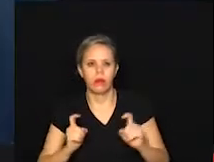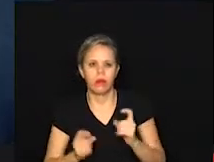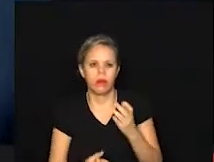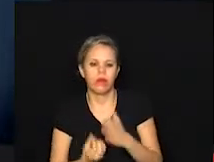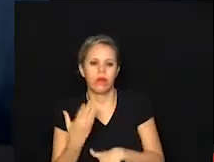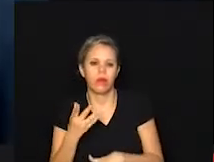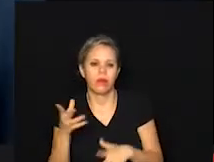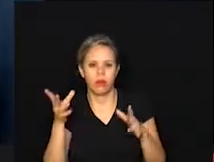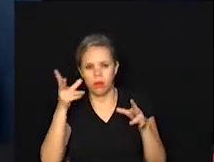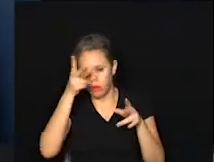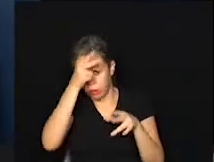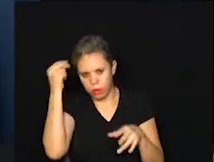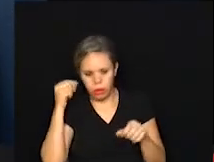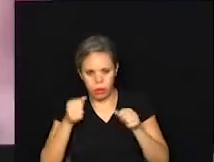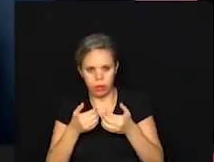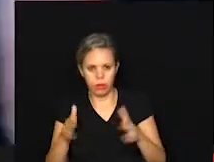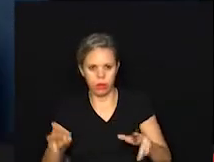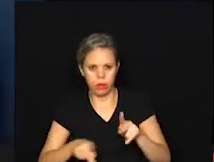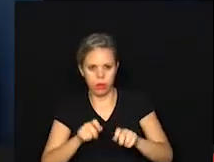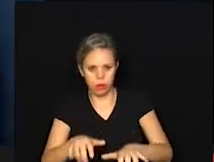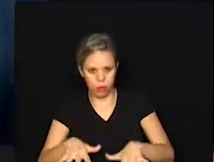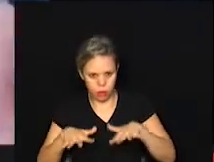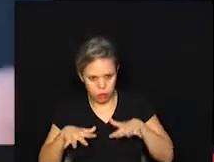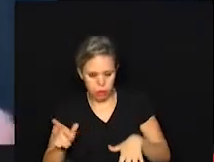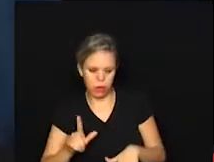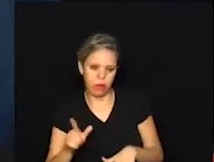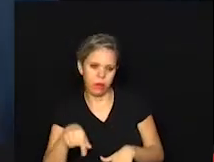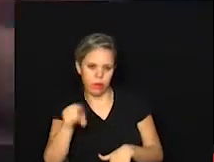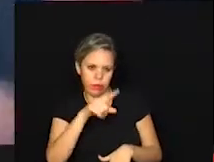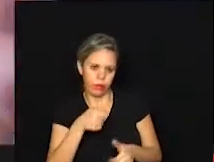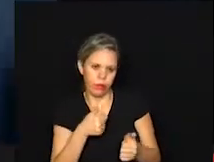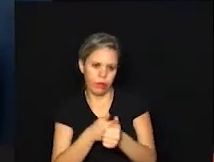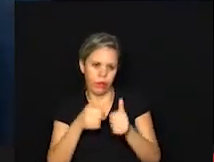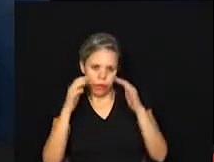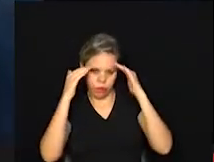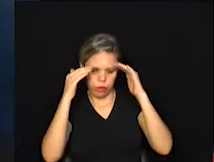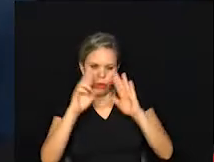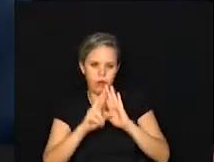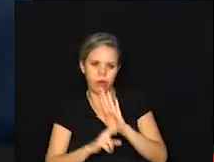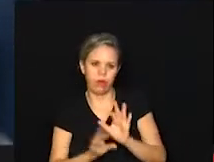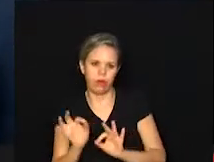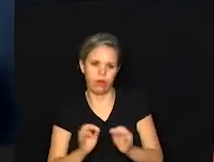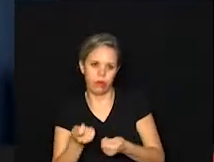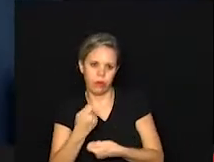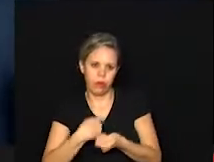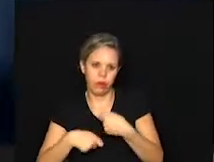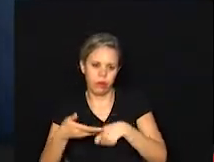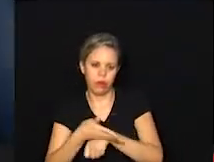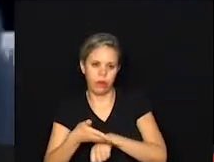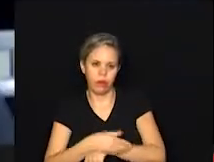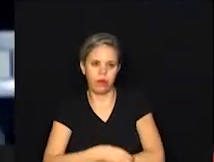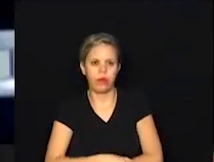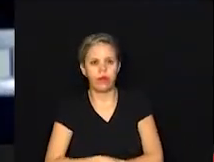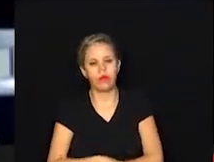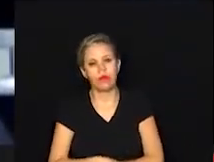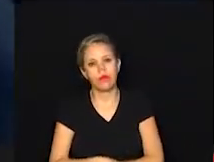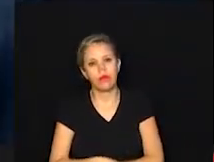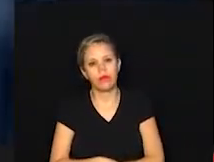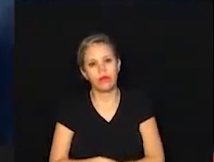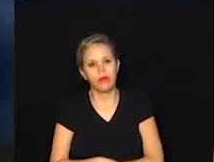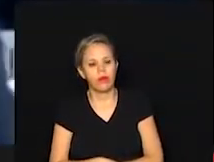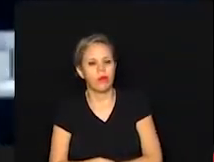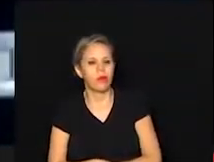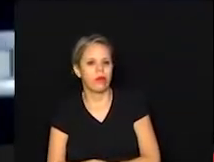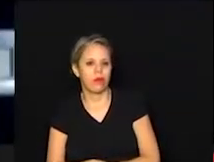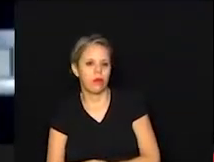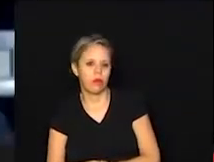são públicas, abertas. Lógico que você segue um rito e uma ordem de participação, e esse rito e essa